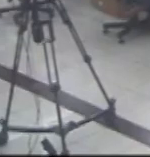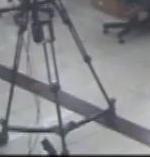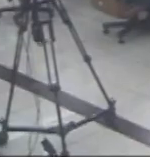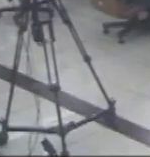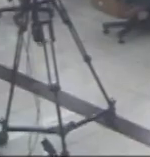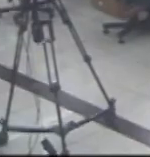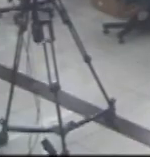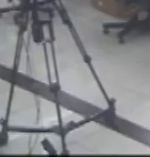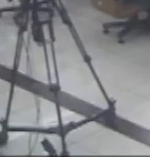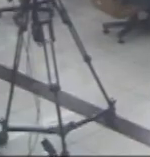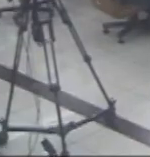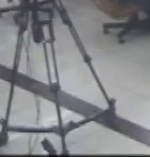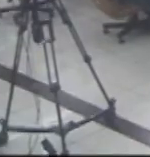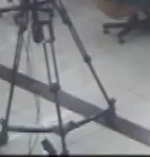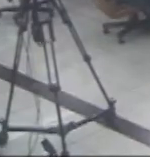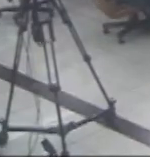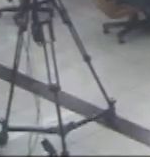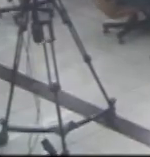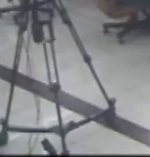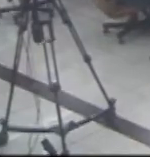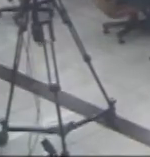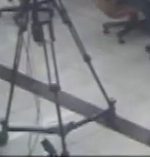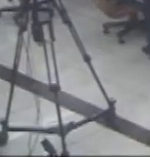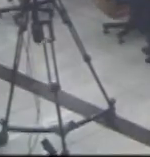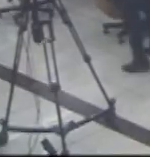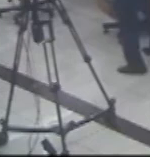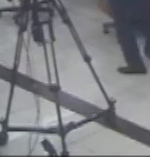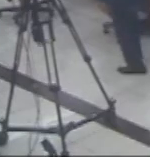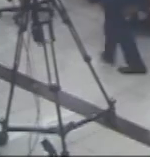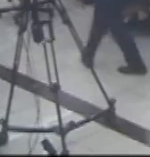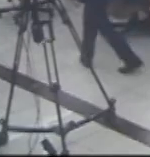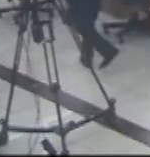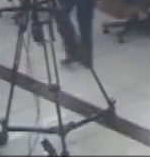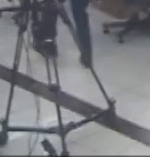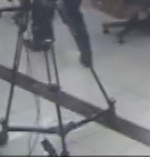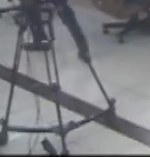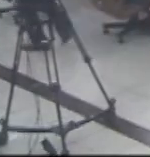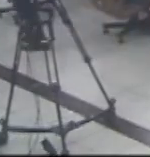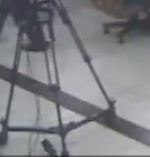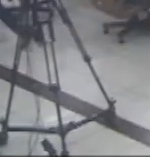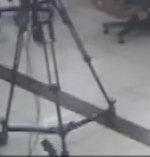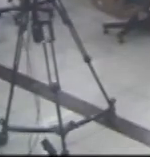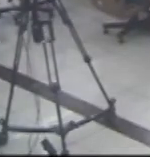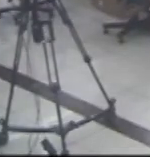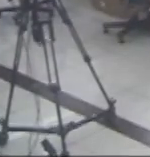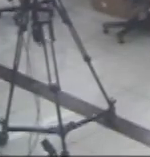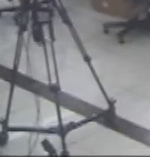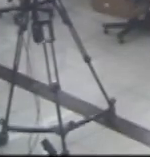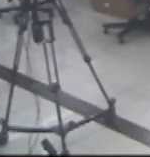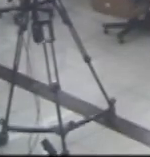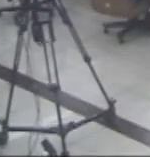Finalizamos convidando o vereador Valmir do Parque Meia Lua para entregar o diploma ao pastor Marcos Antônio de Siqueira.